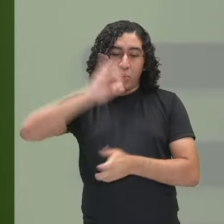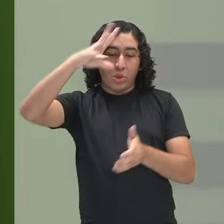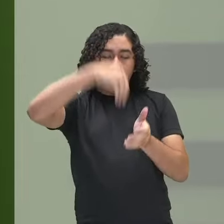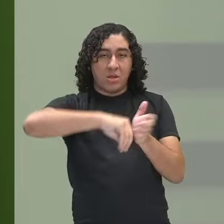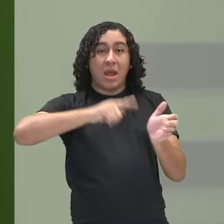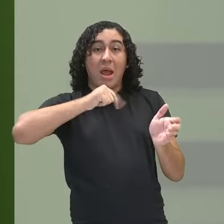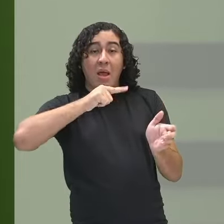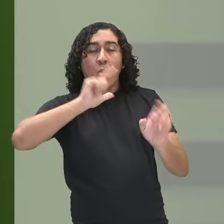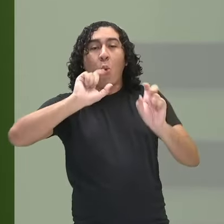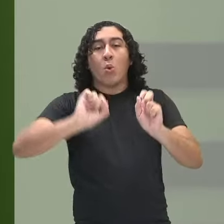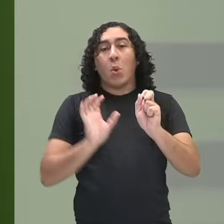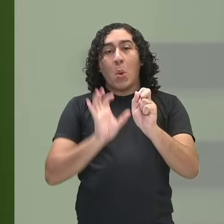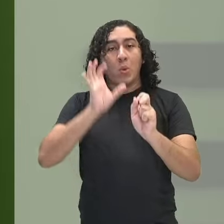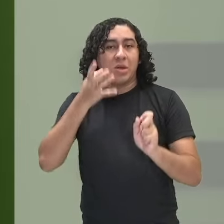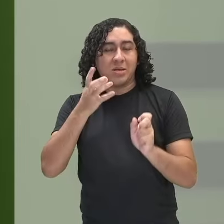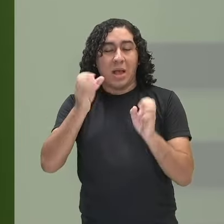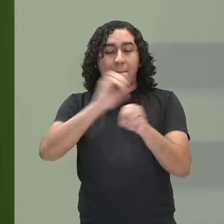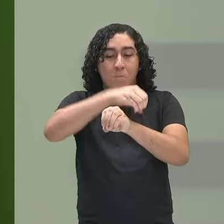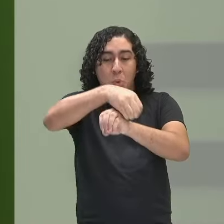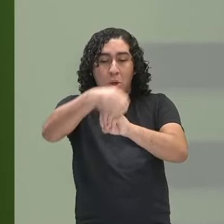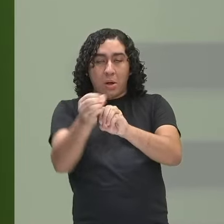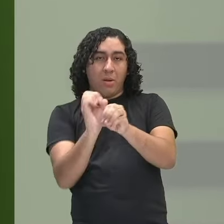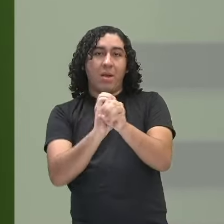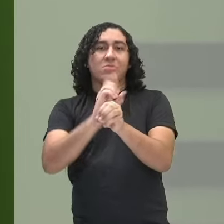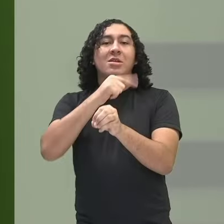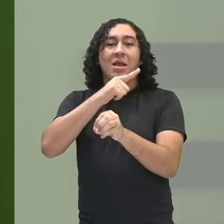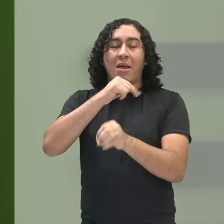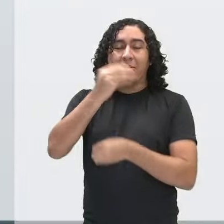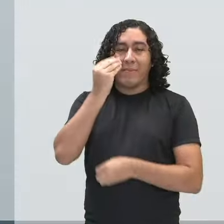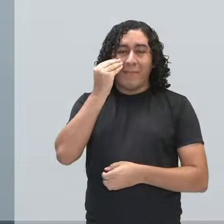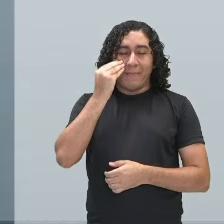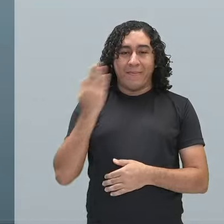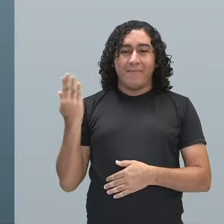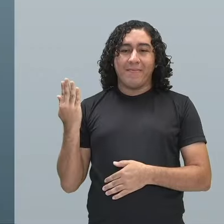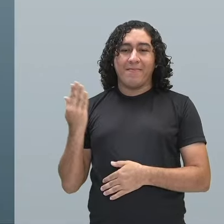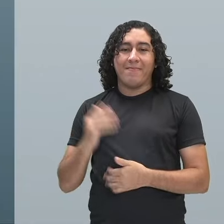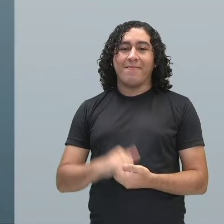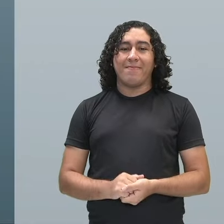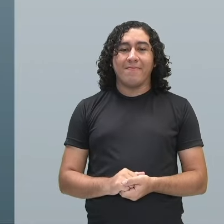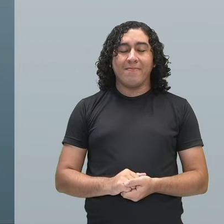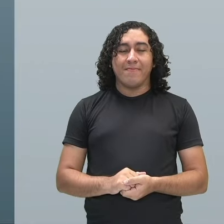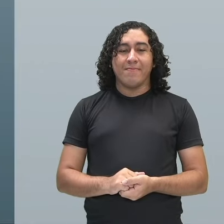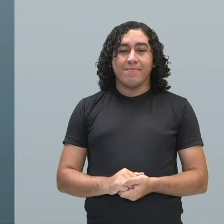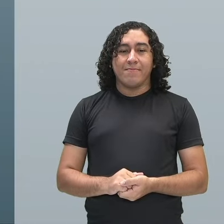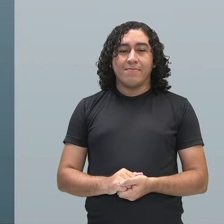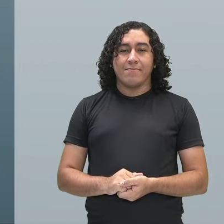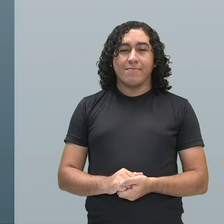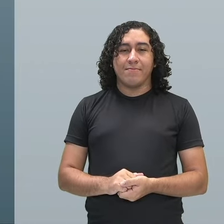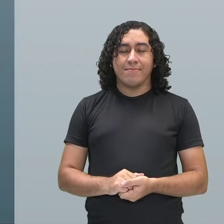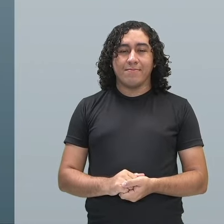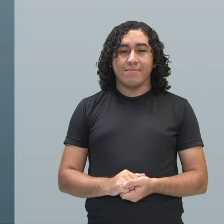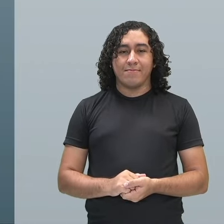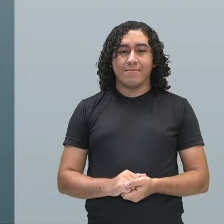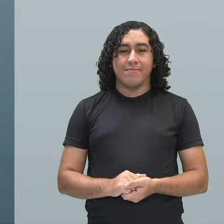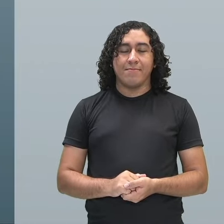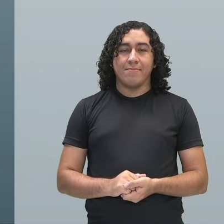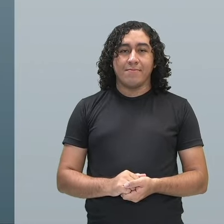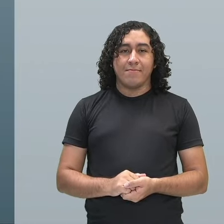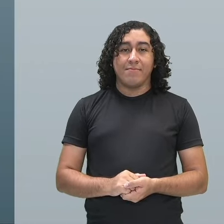água, o que acontece com as moléculas de água. Dê uma olhada. Então nós temos aí, né,